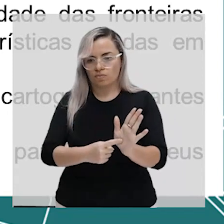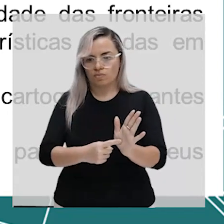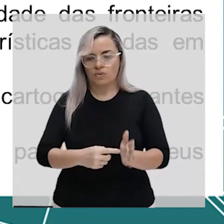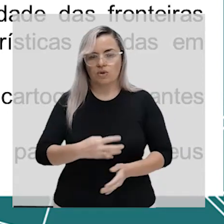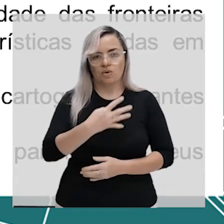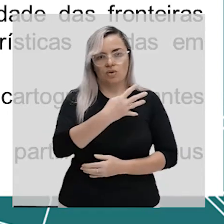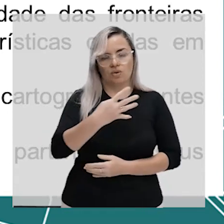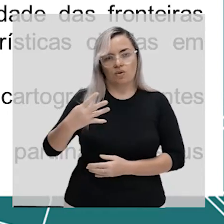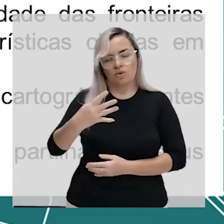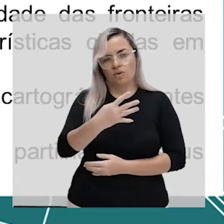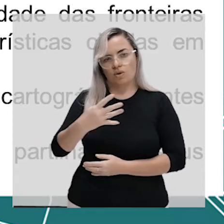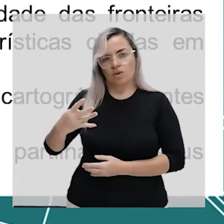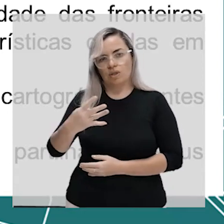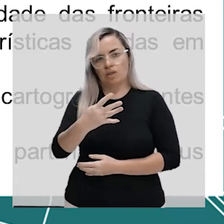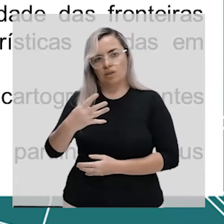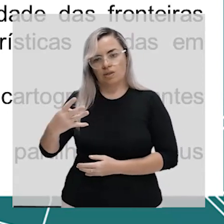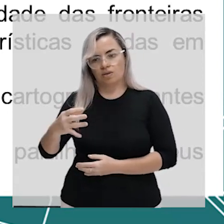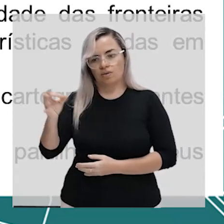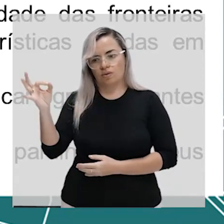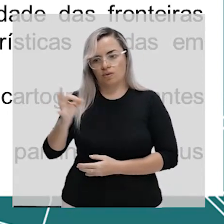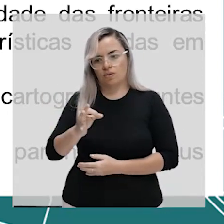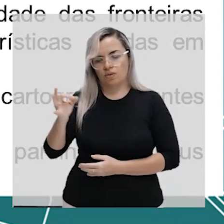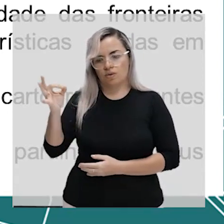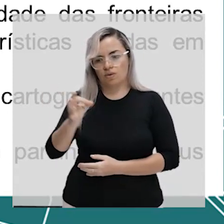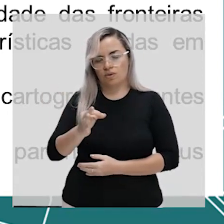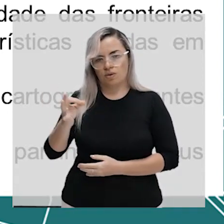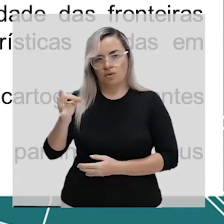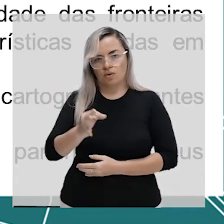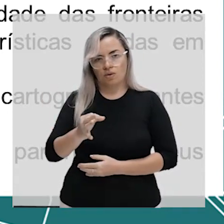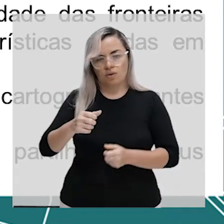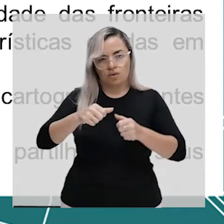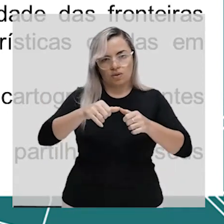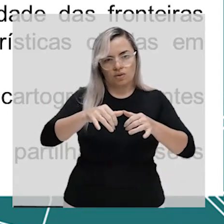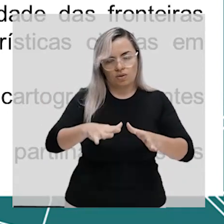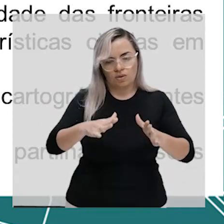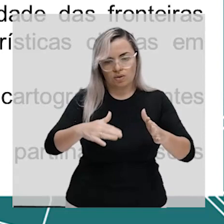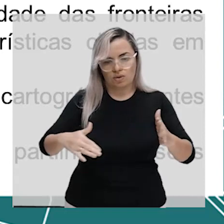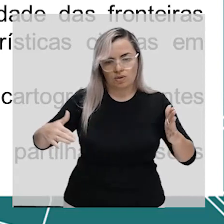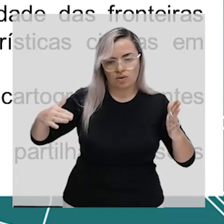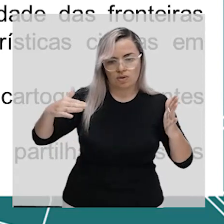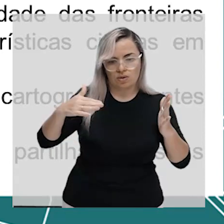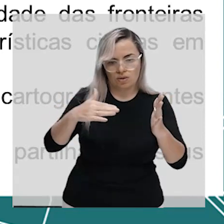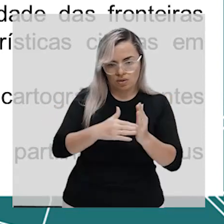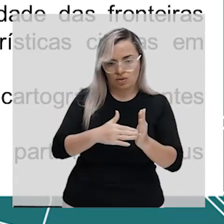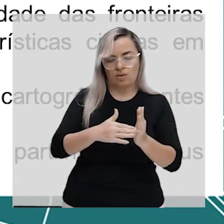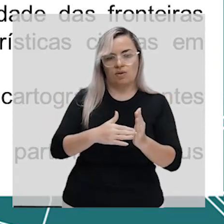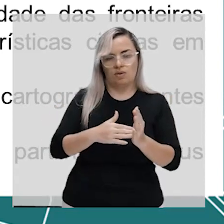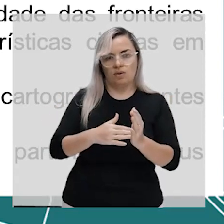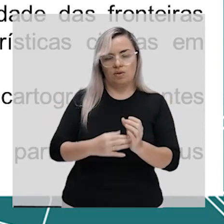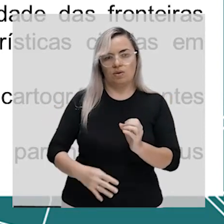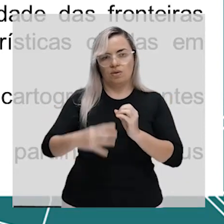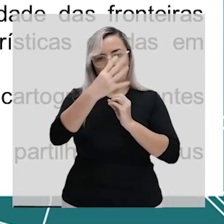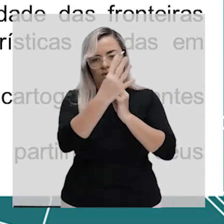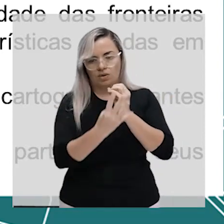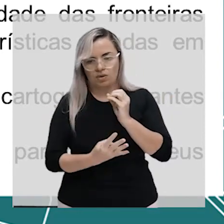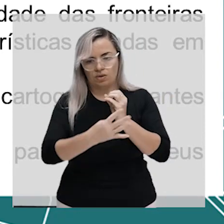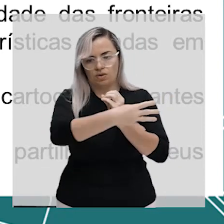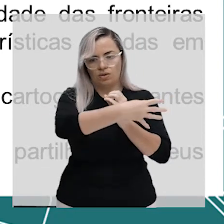44% de suas fronteiras apoiadas em meridianos e paralelos.